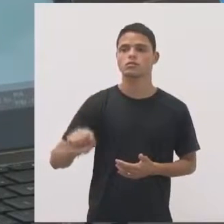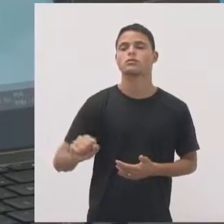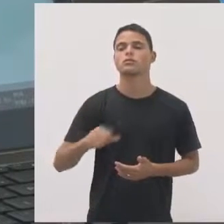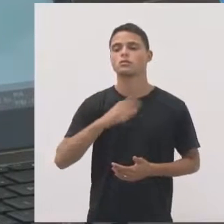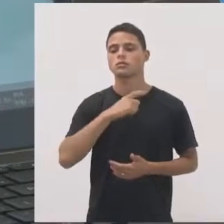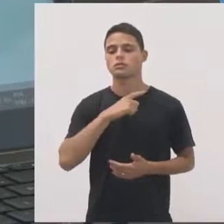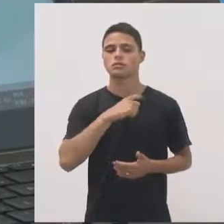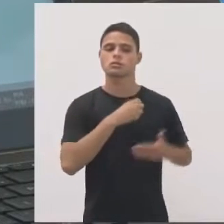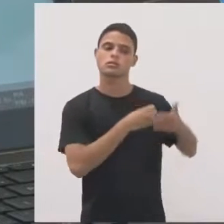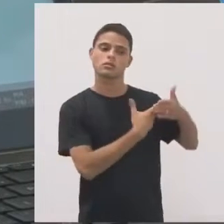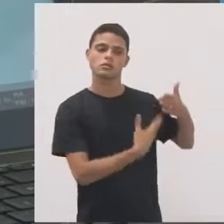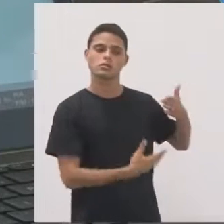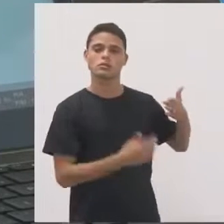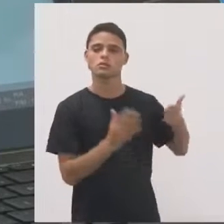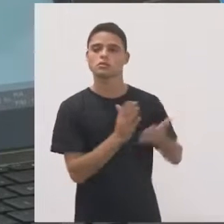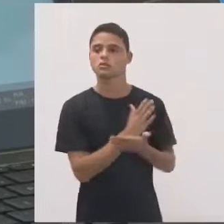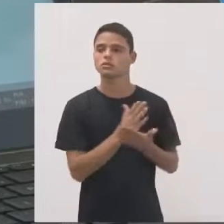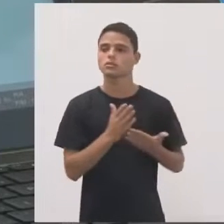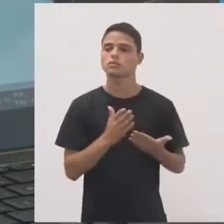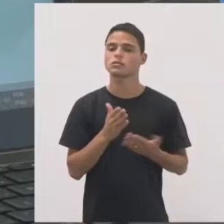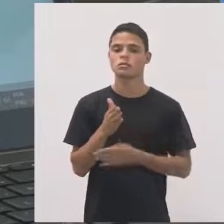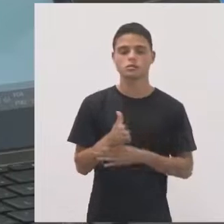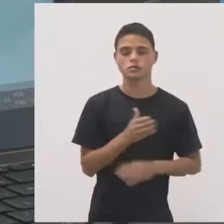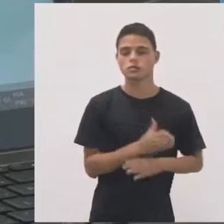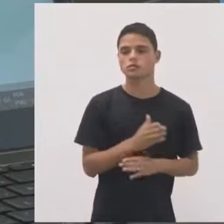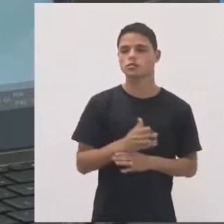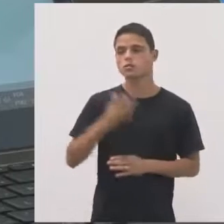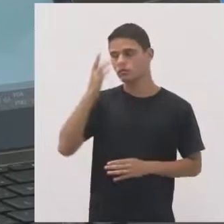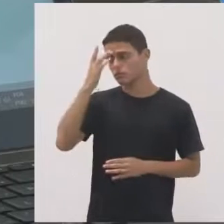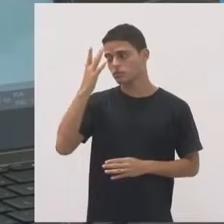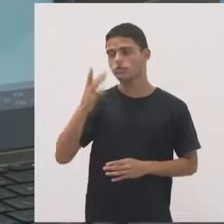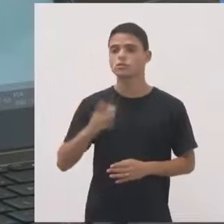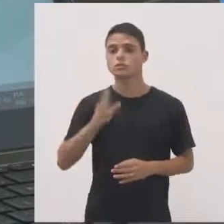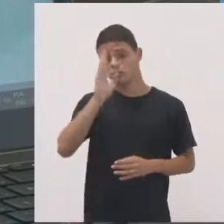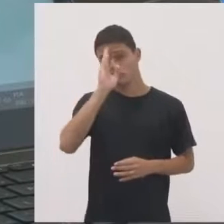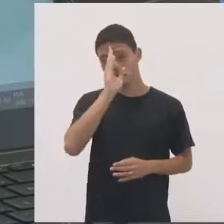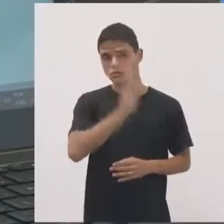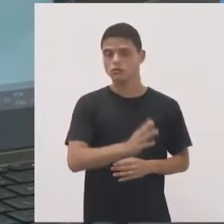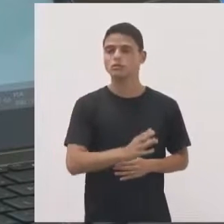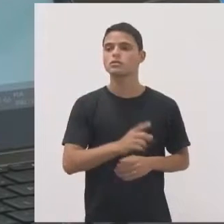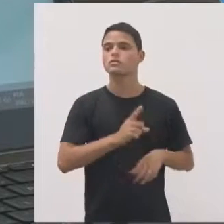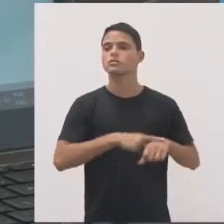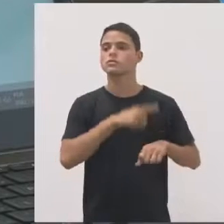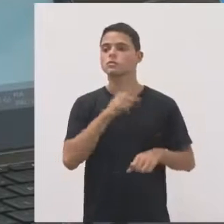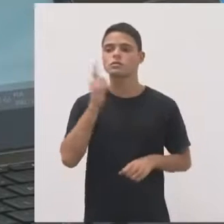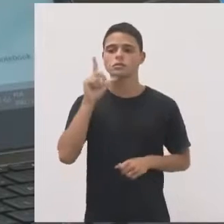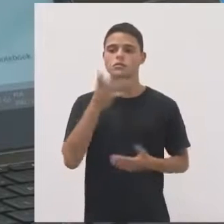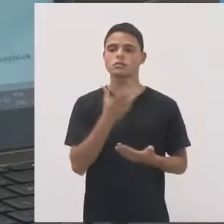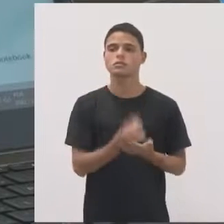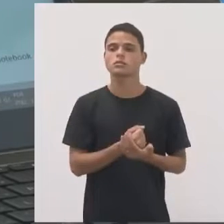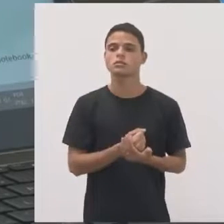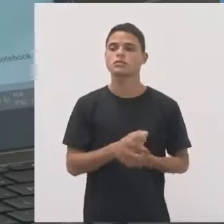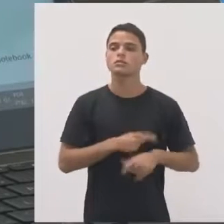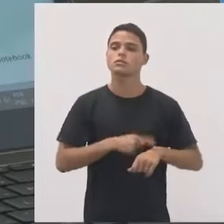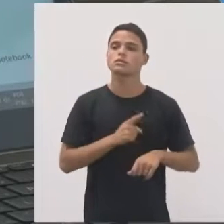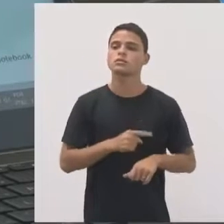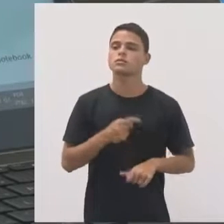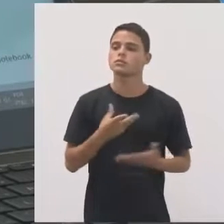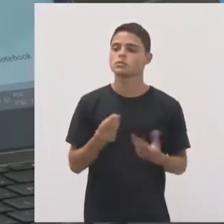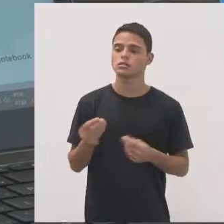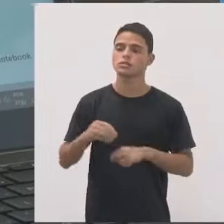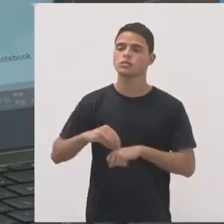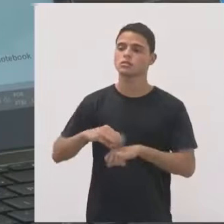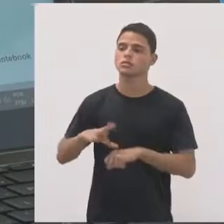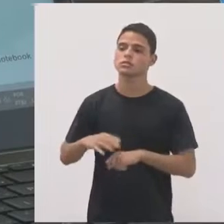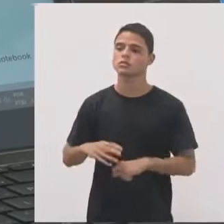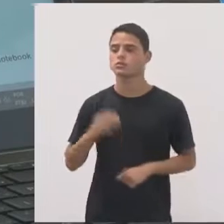página da Citem com esses tipos de atalhos, né? Para as pessoas já entrarem e já acharem. Então, é super importante a gente dar essas dicas. Sim,